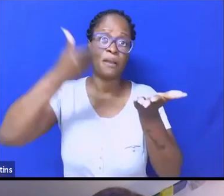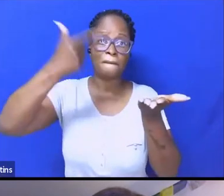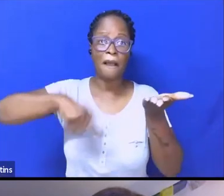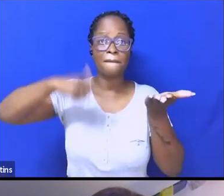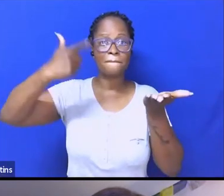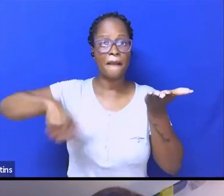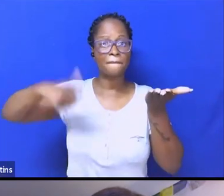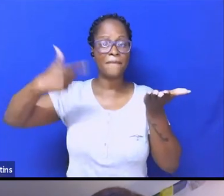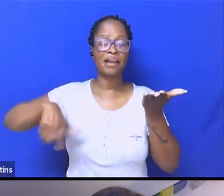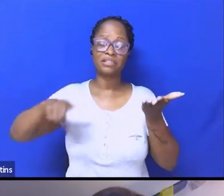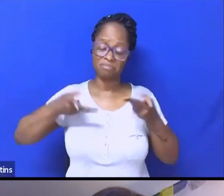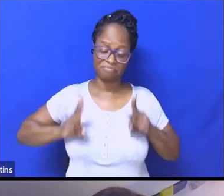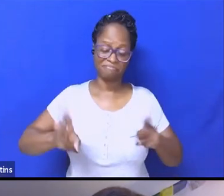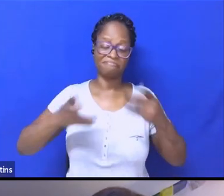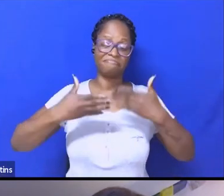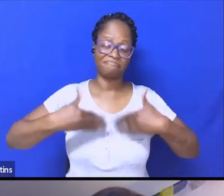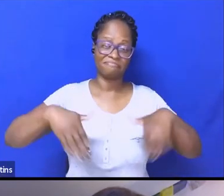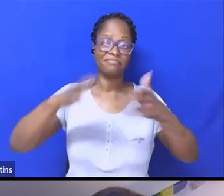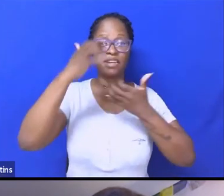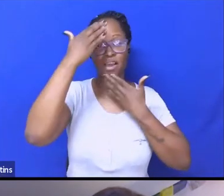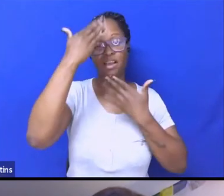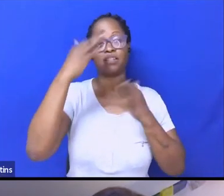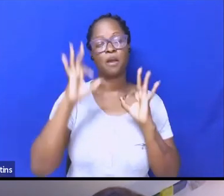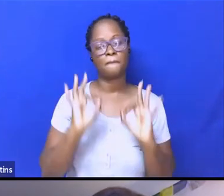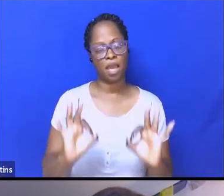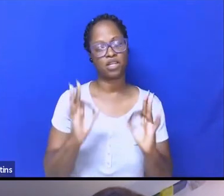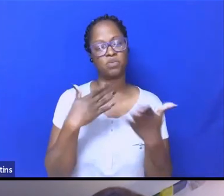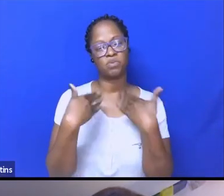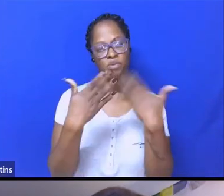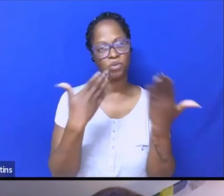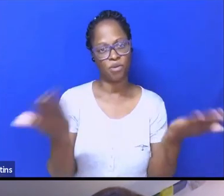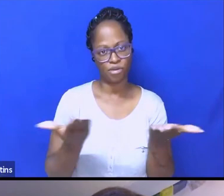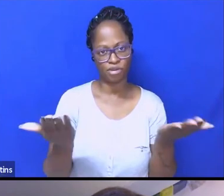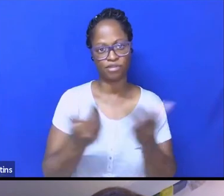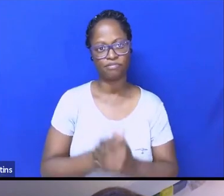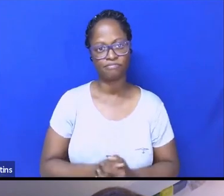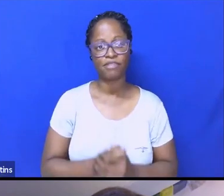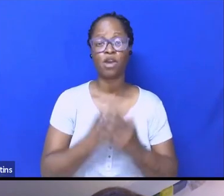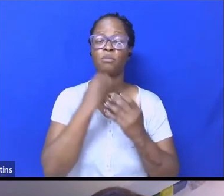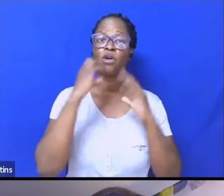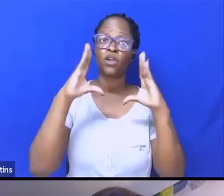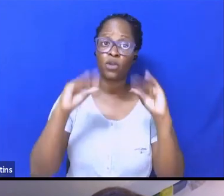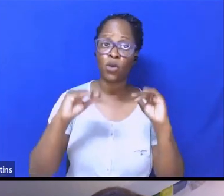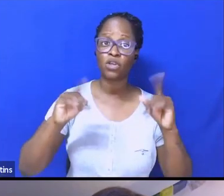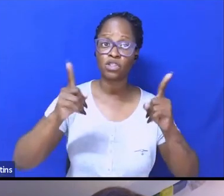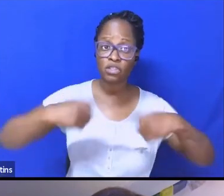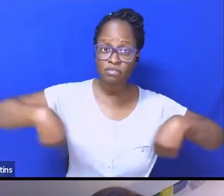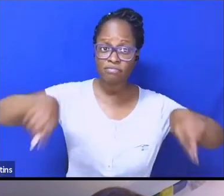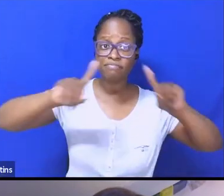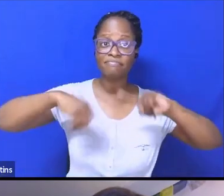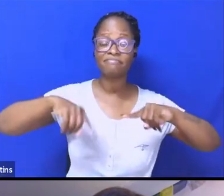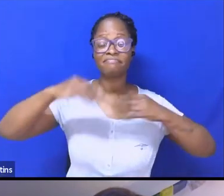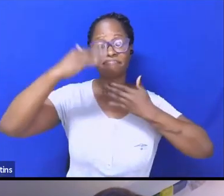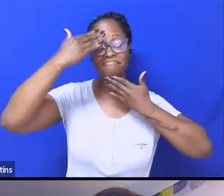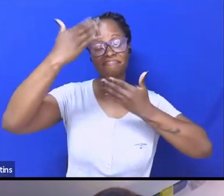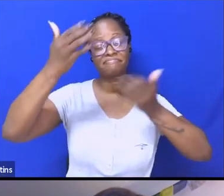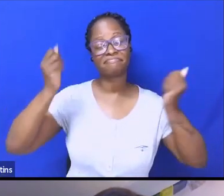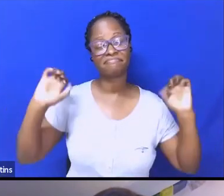vamos seguir aí queria agradecer de verdade pelo Paco gente uma boa noite para vocês e super obrigada